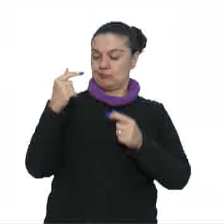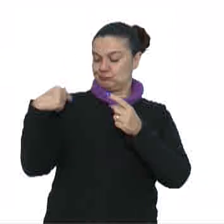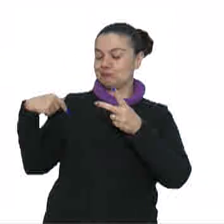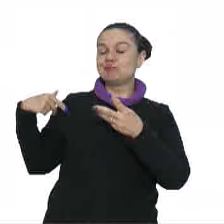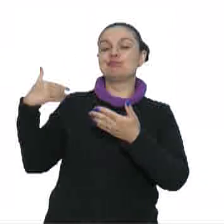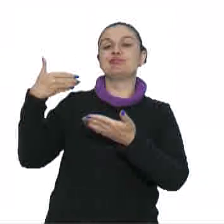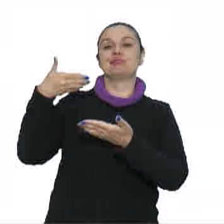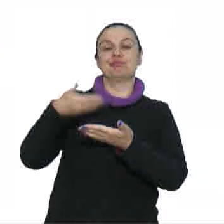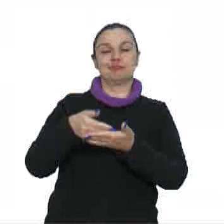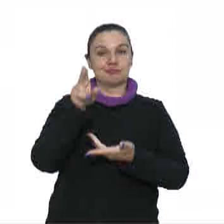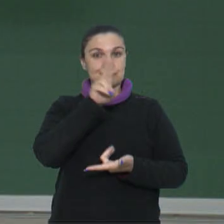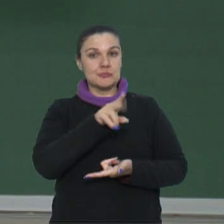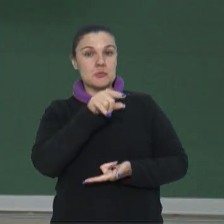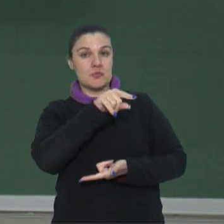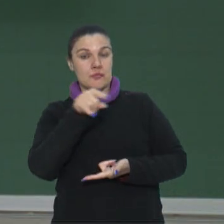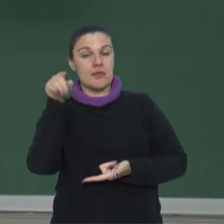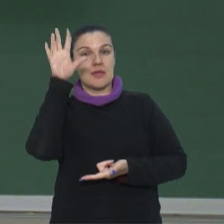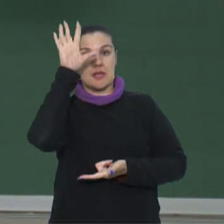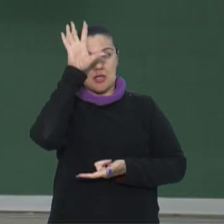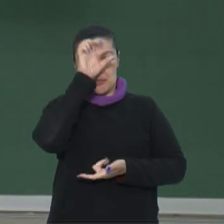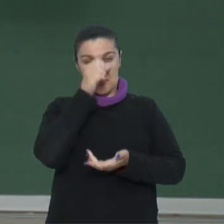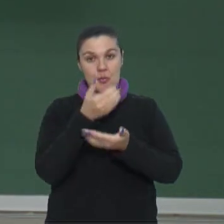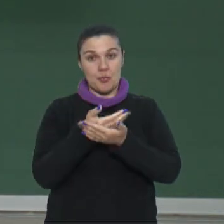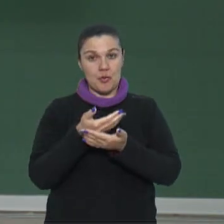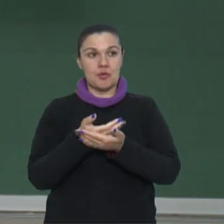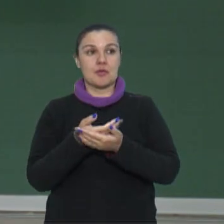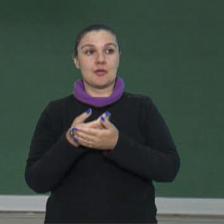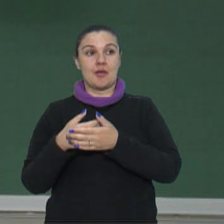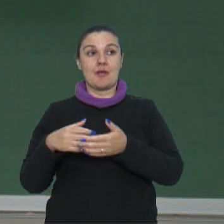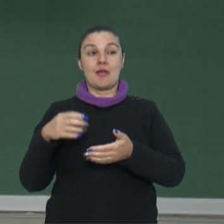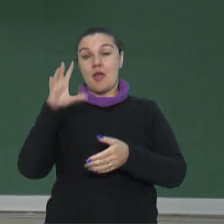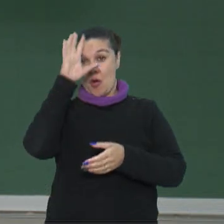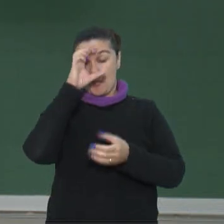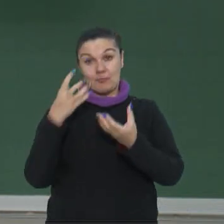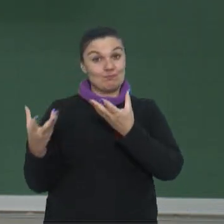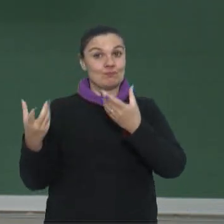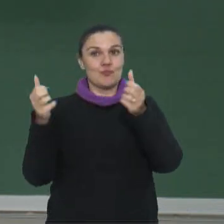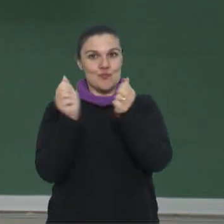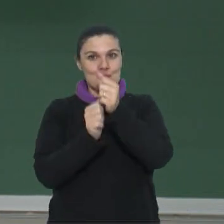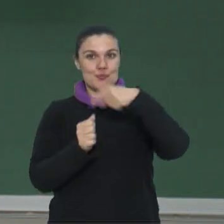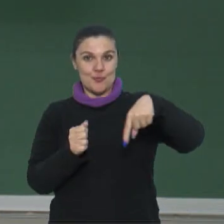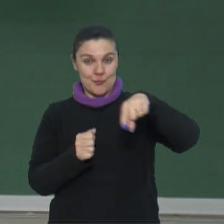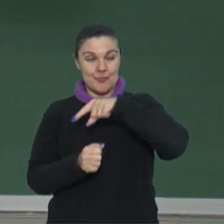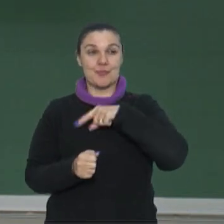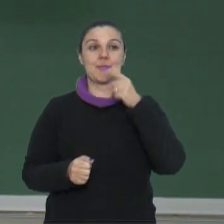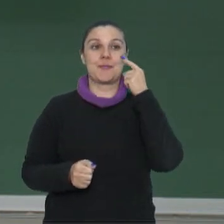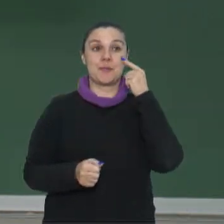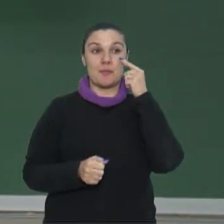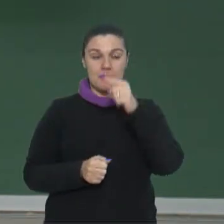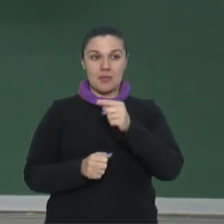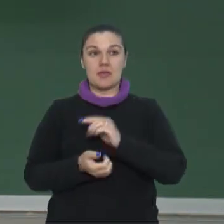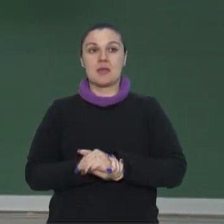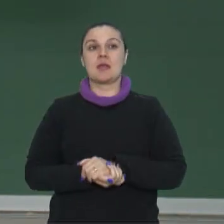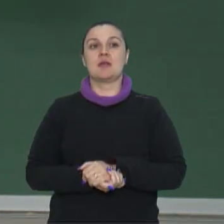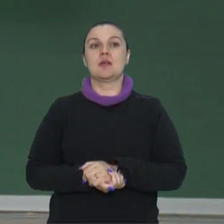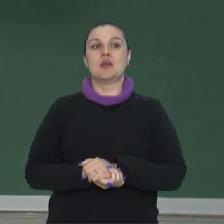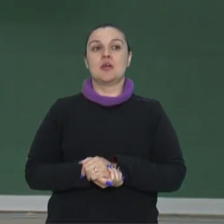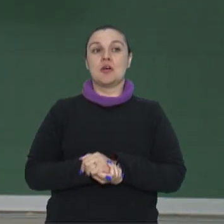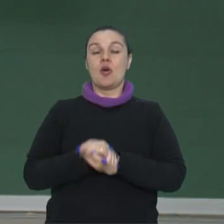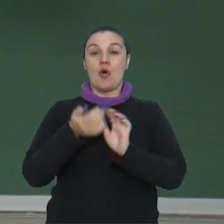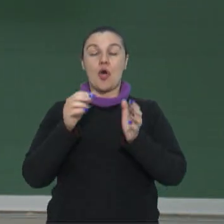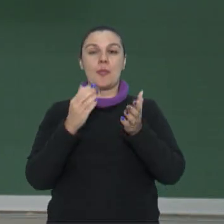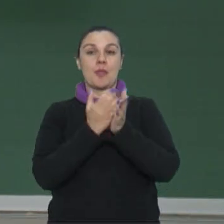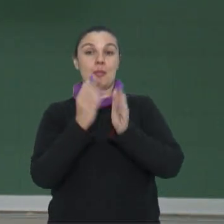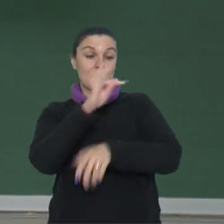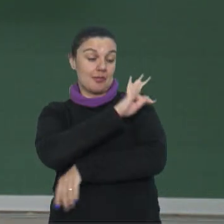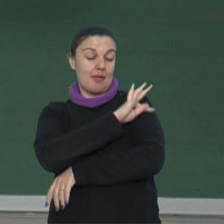vai... Vocês aprendem um pouquinho com a minha aula, mas eu aprendo muito com as aulas de vocês junto comigo aí. E essa eu aprendi junto com os técnicos de história.